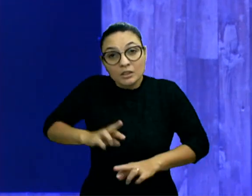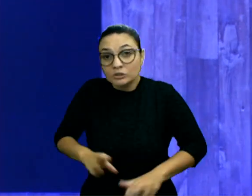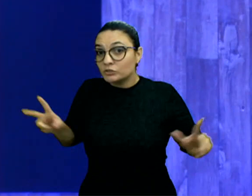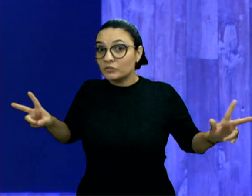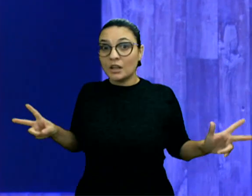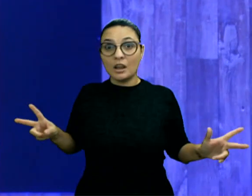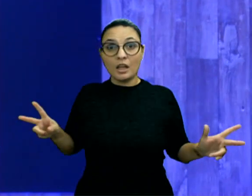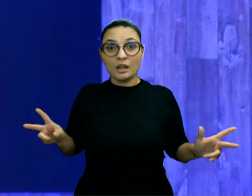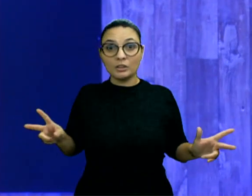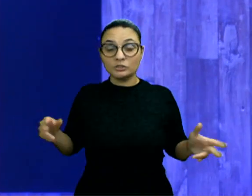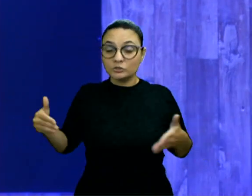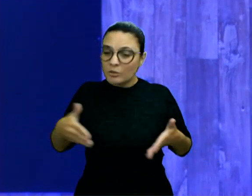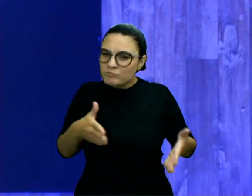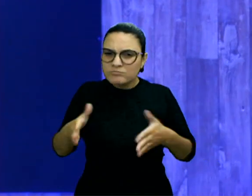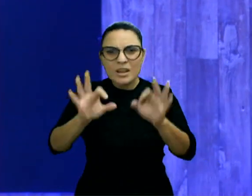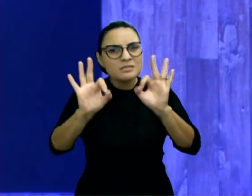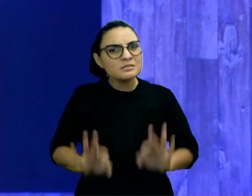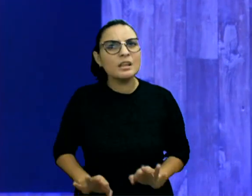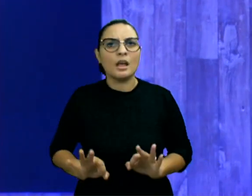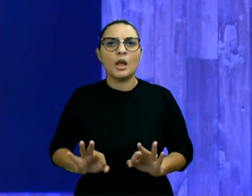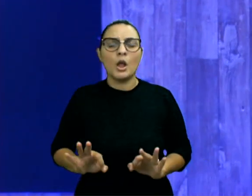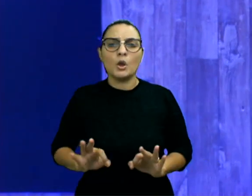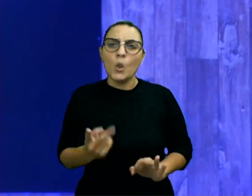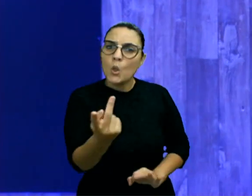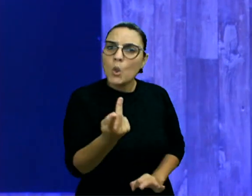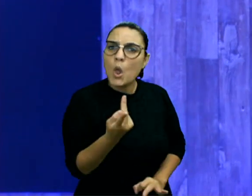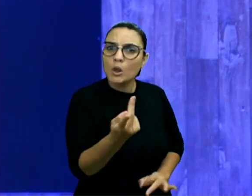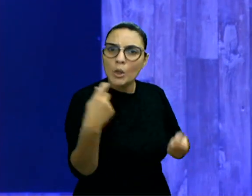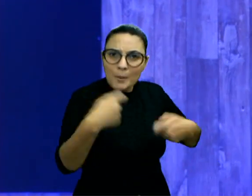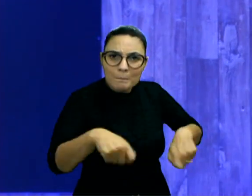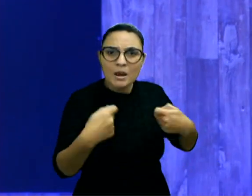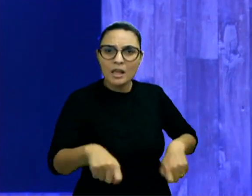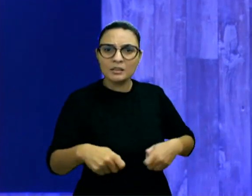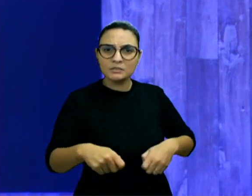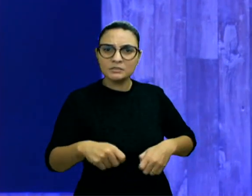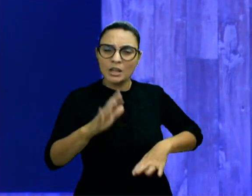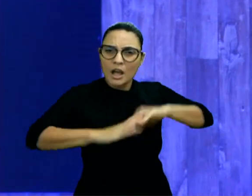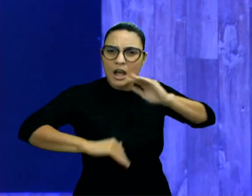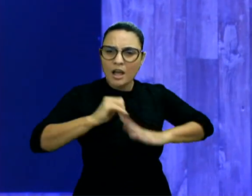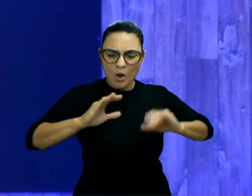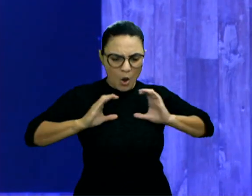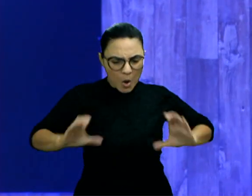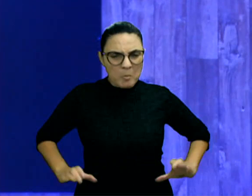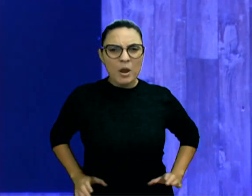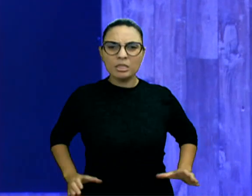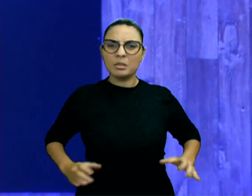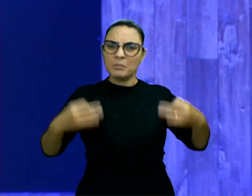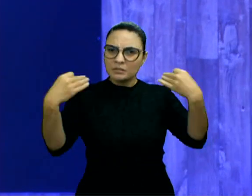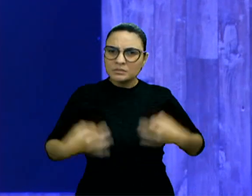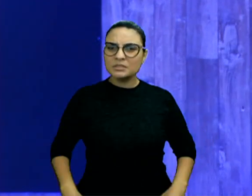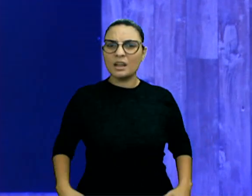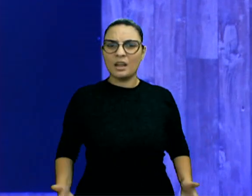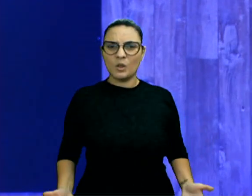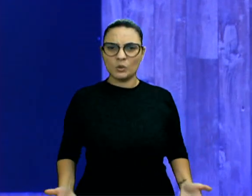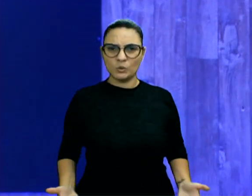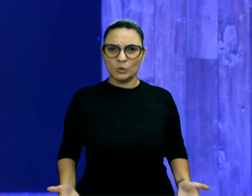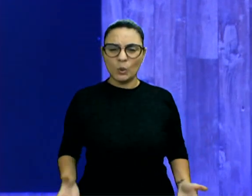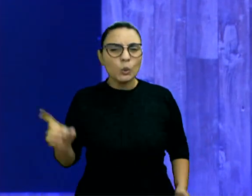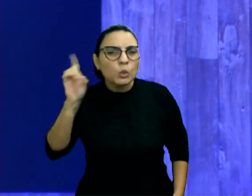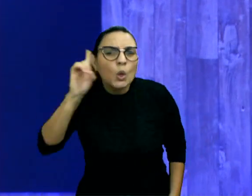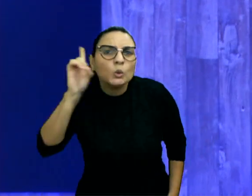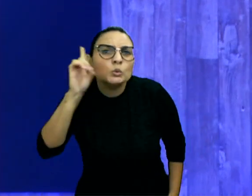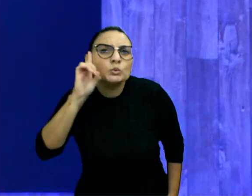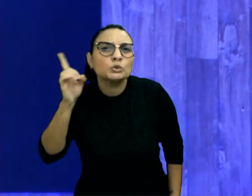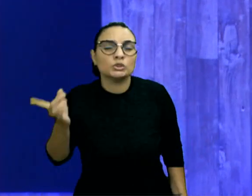fomos chamados para fazer a diferença no nosso caminhar diariamente. Não é